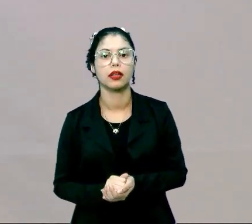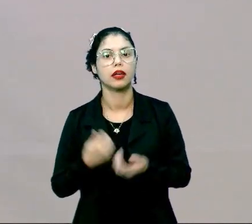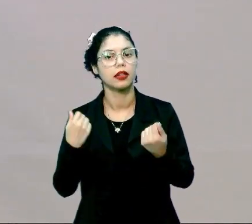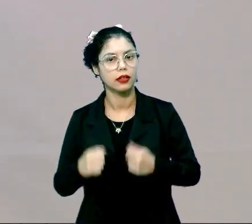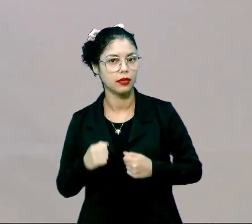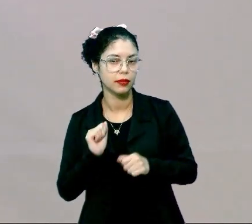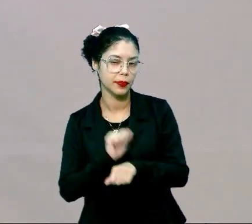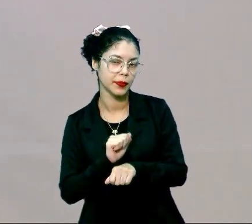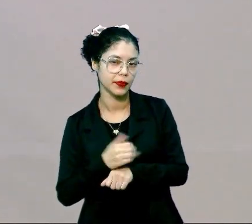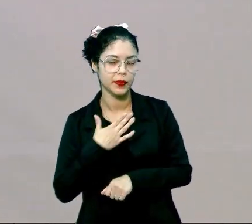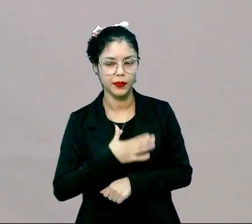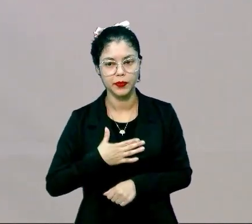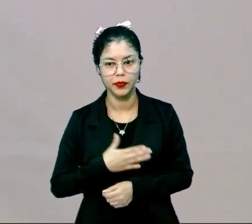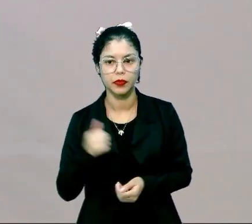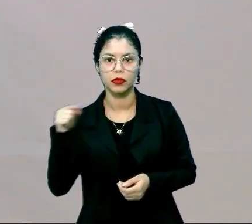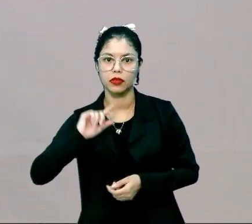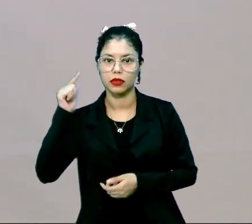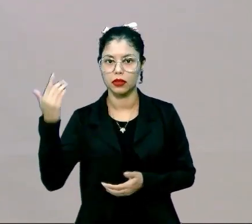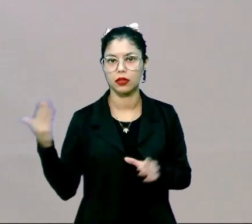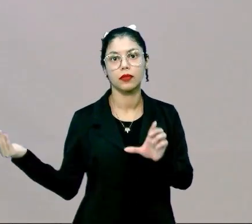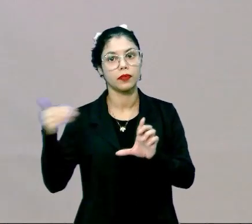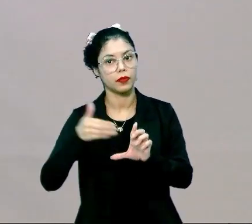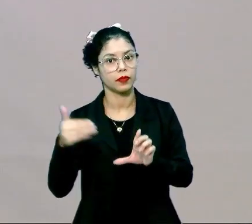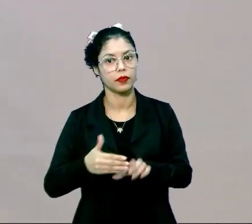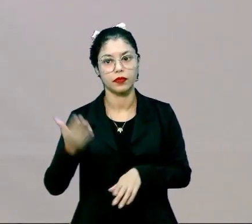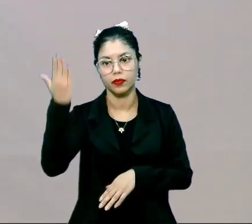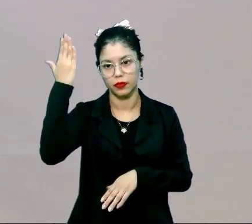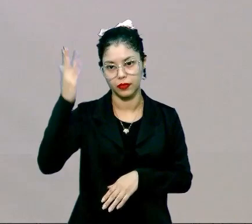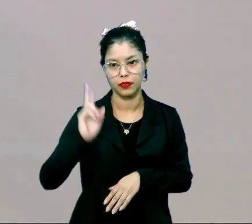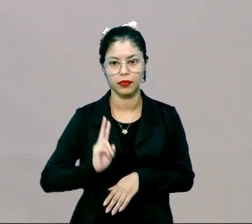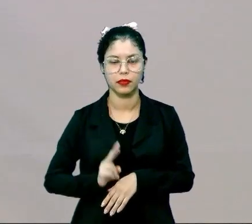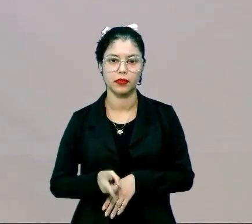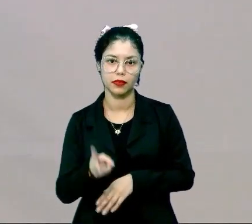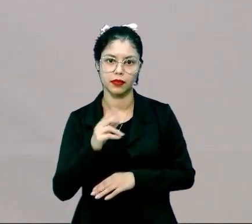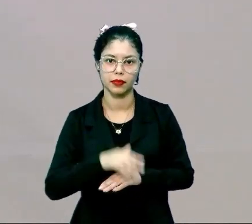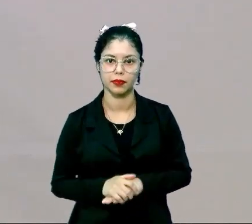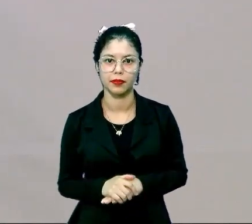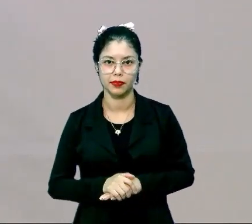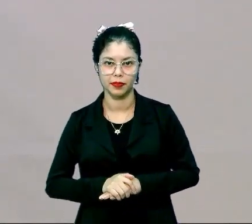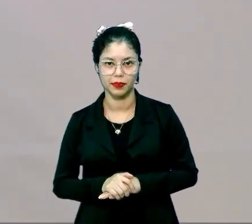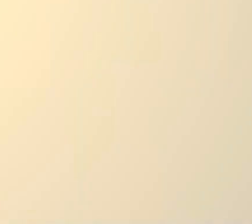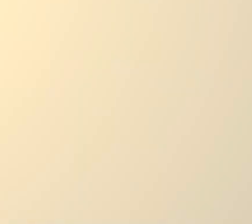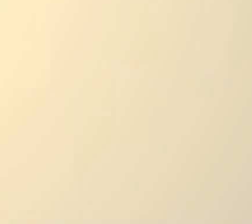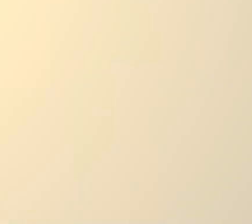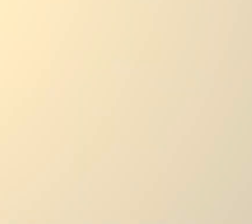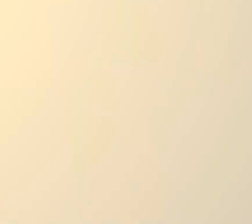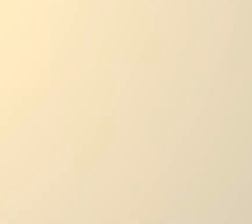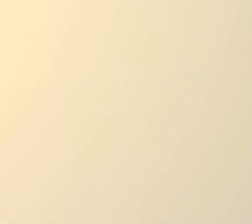tenham gostado. Então, para essas e outras aulas, continuem acessando a nossa plataforma.